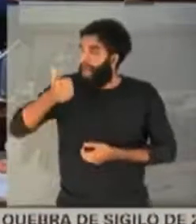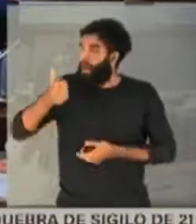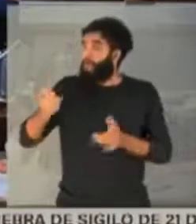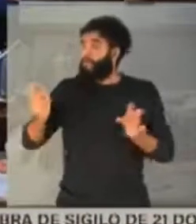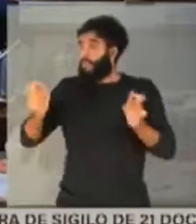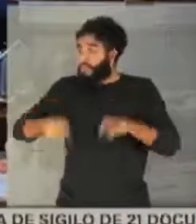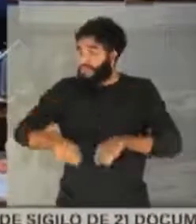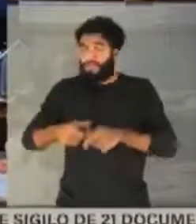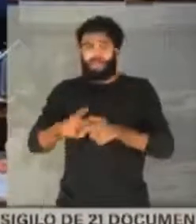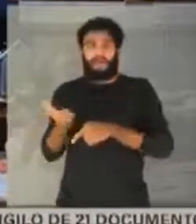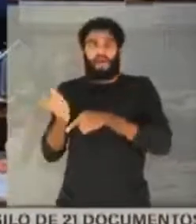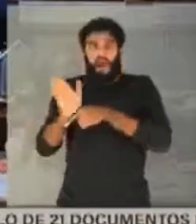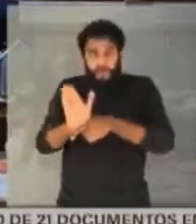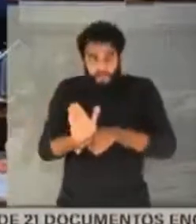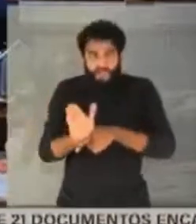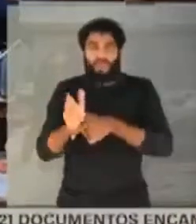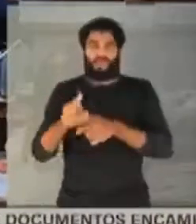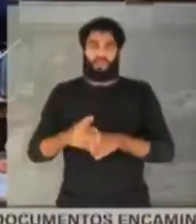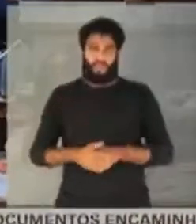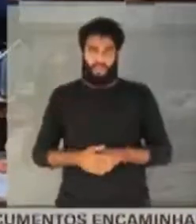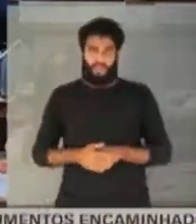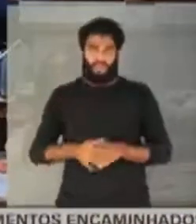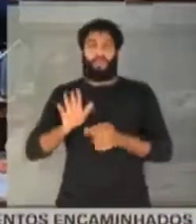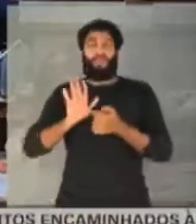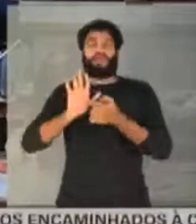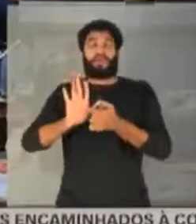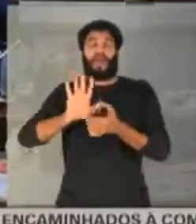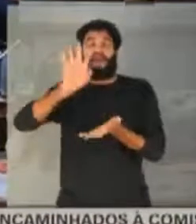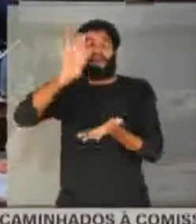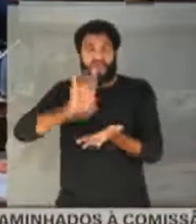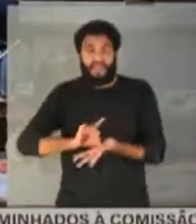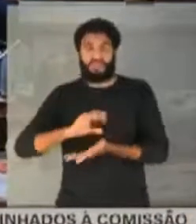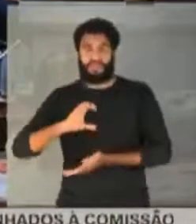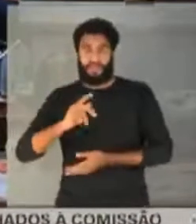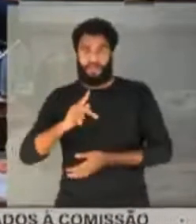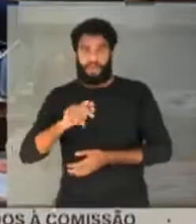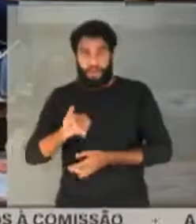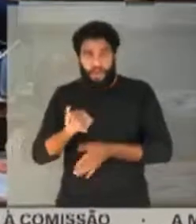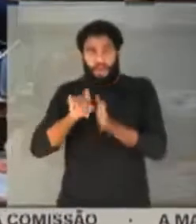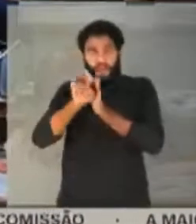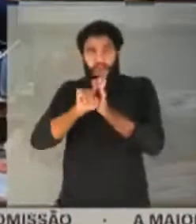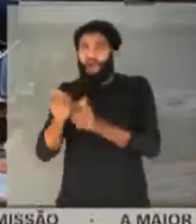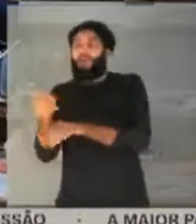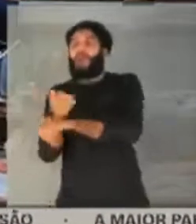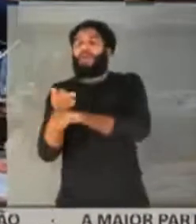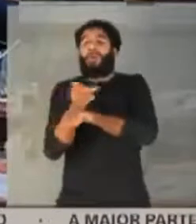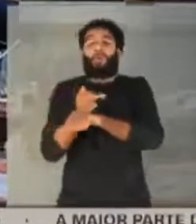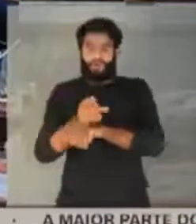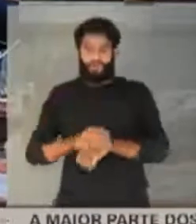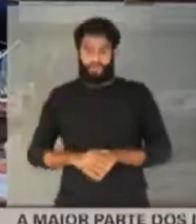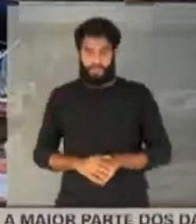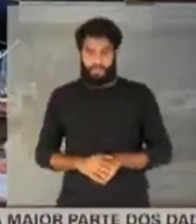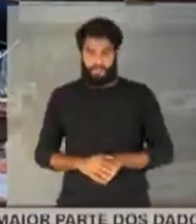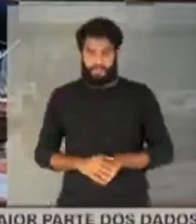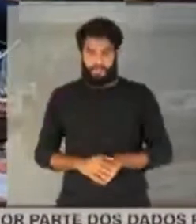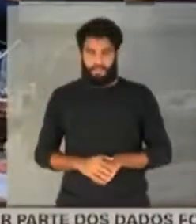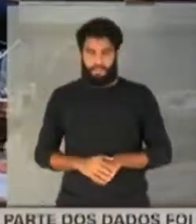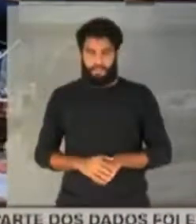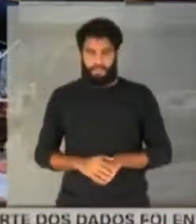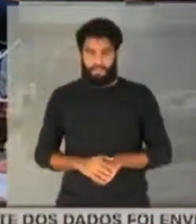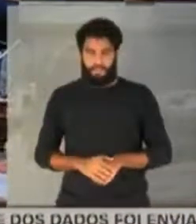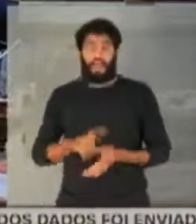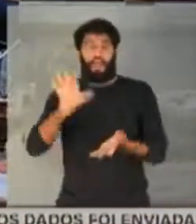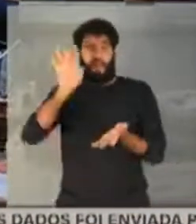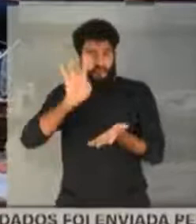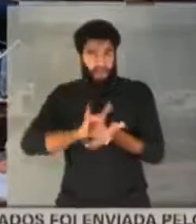de modo a colaborar, contribuir com a verdade que essa comissão parlamentar de inquérito está buscando. Indubitavelmente. A verdade, somente a